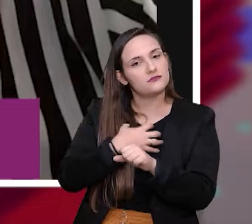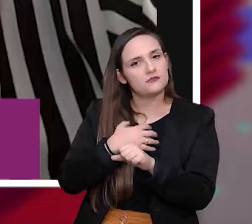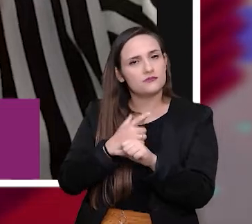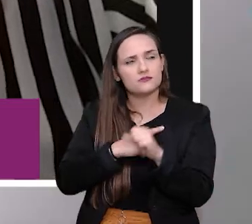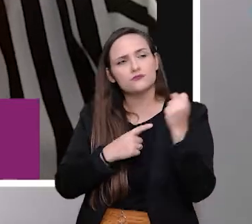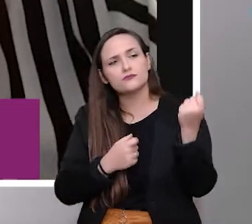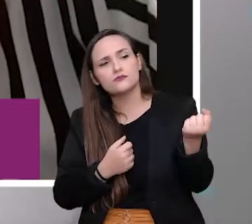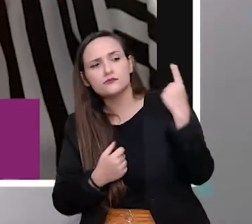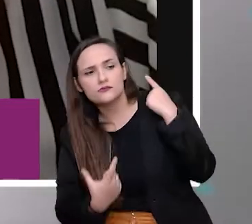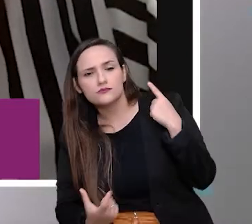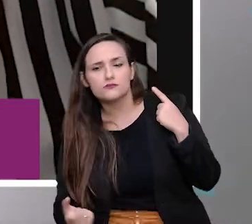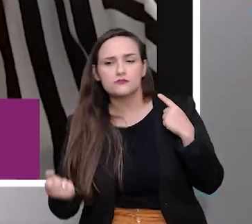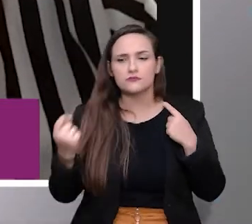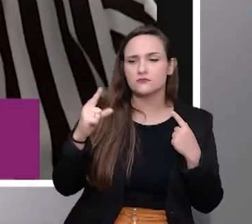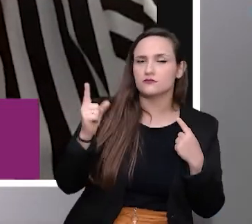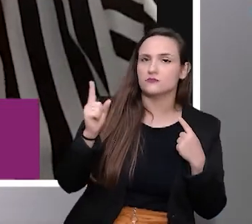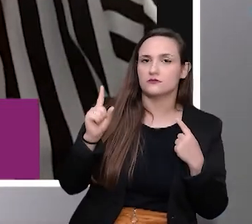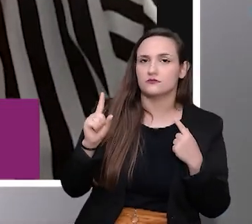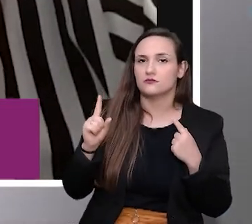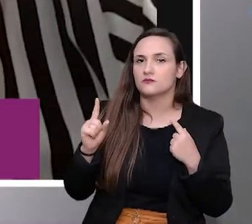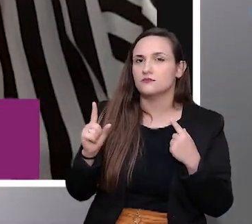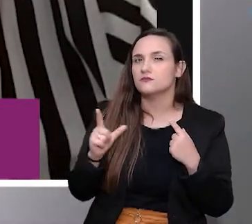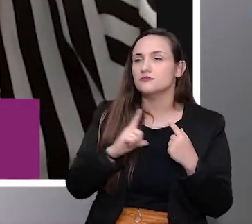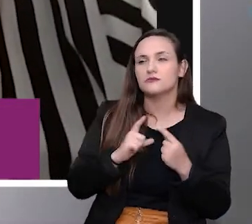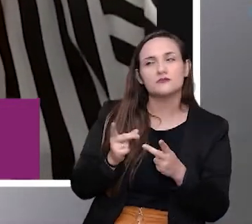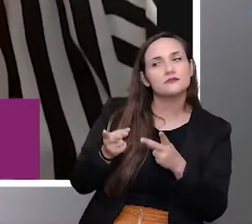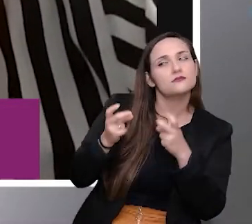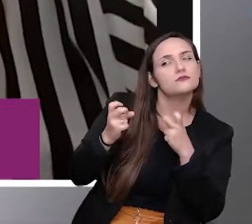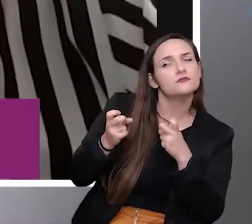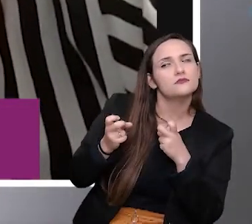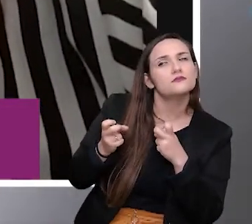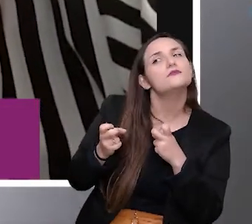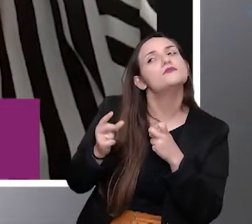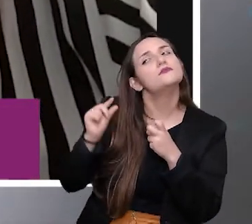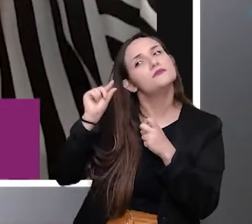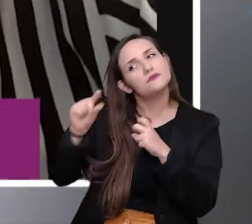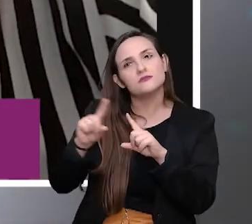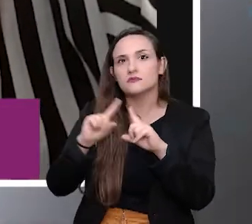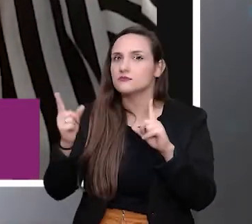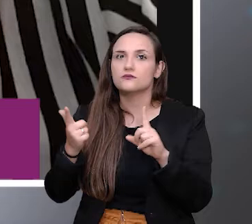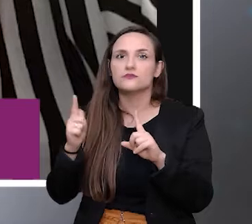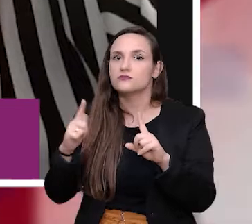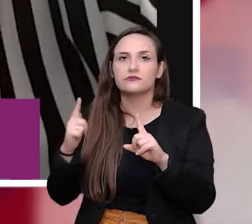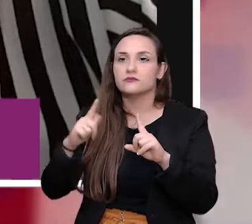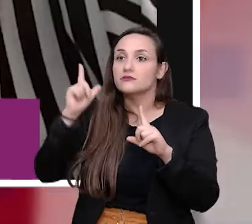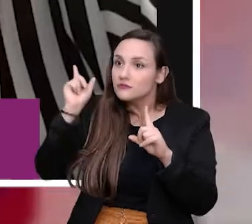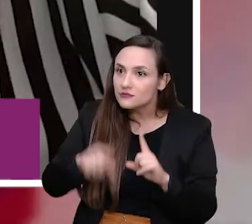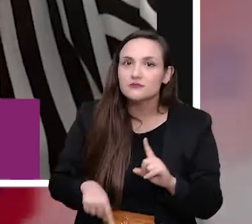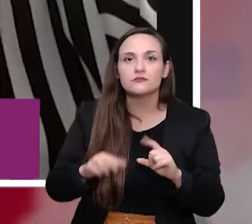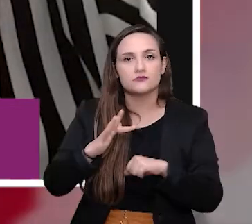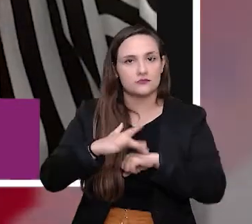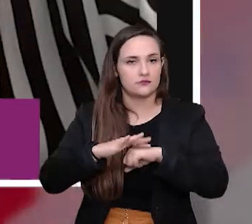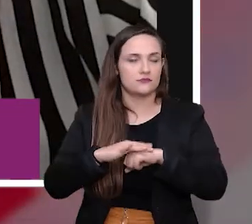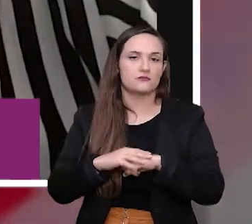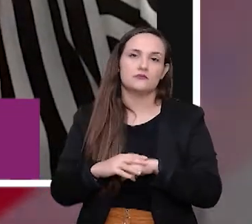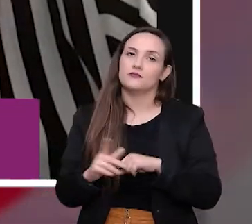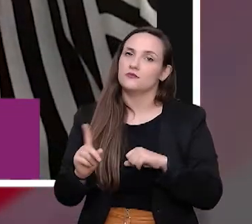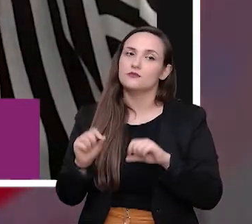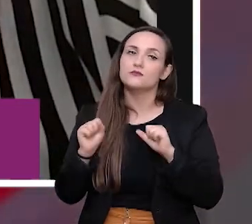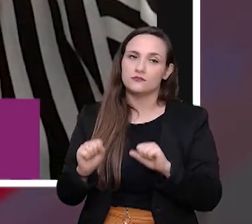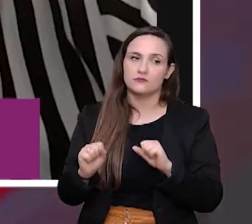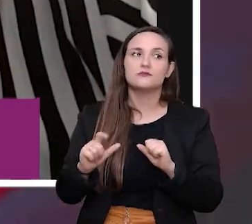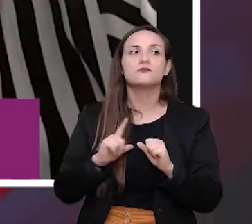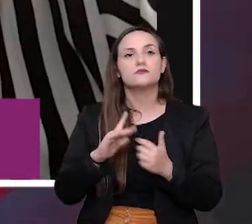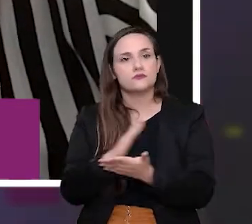tem uma outra característica acentuada desse tipo, a gente fala que tem um traço narcisista, tá? Então, você pode ter adolescentes